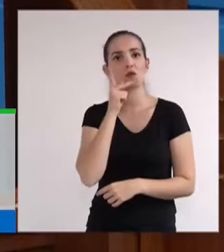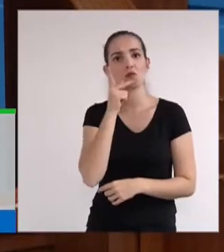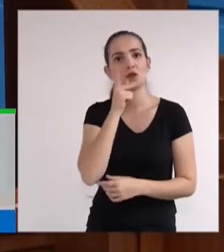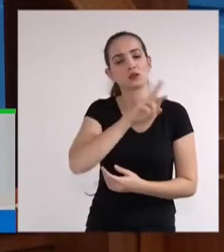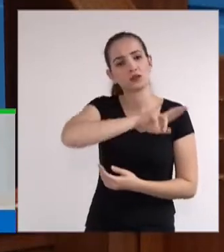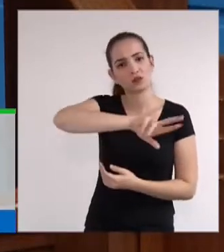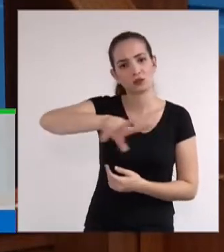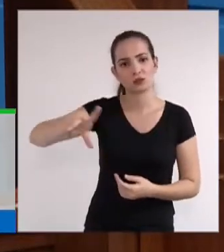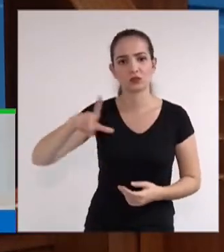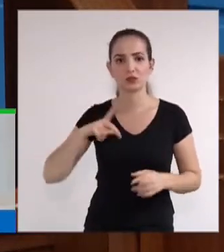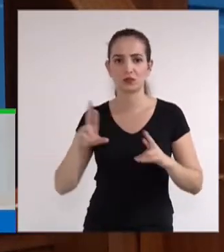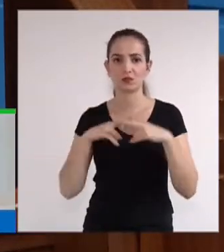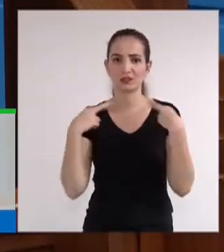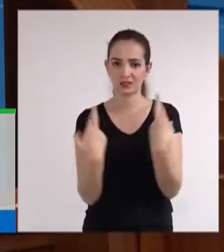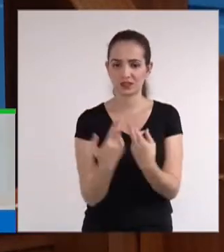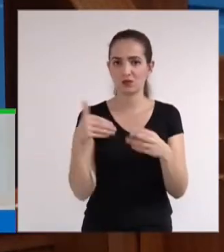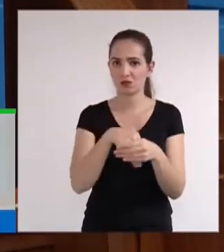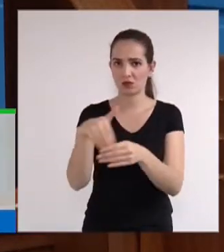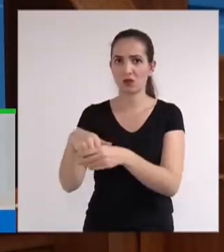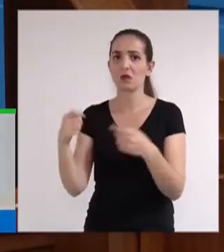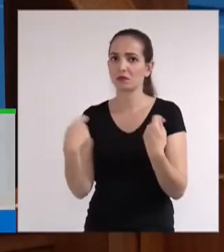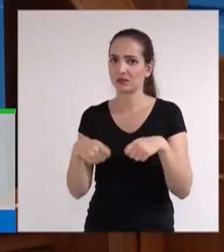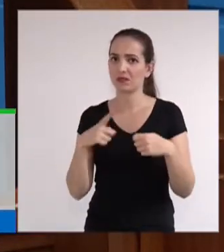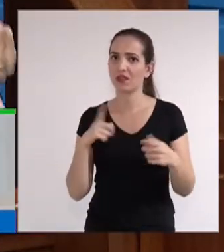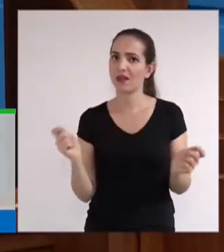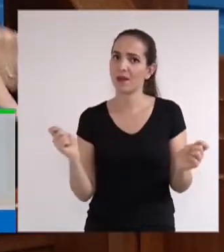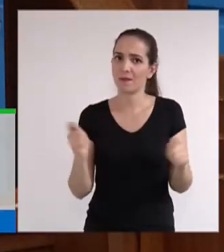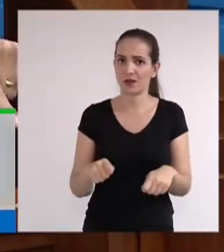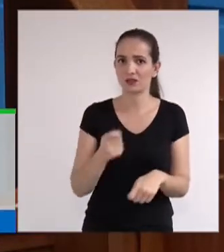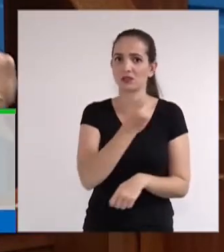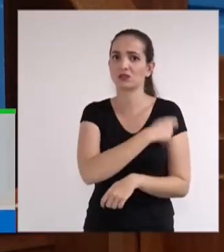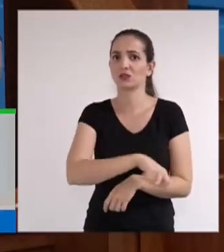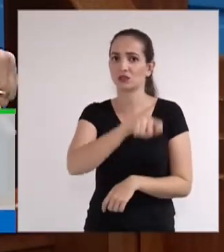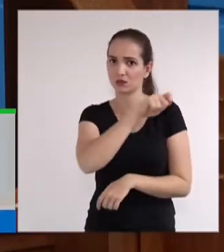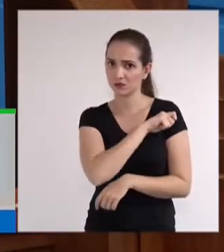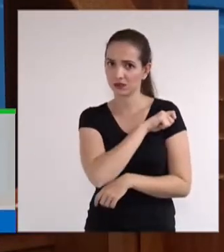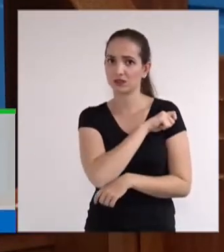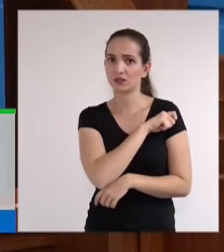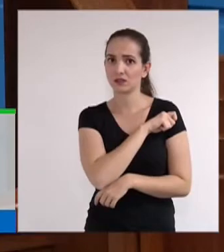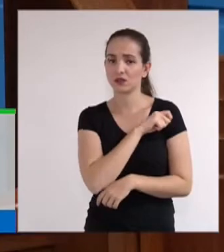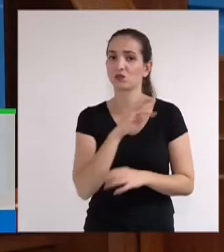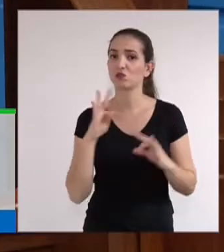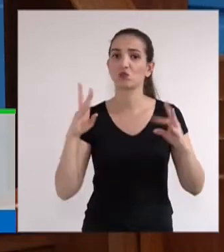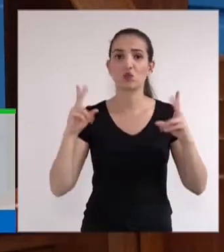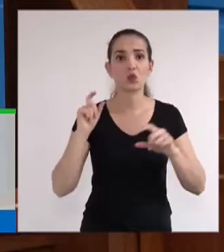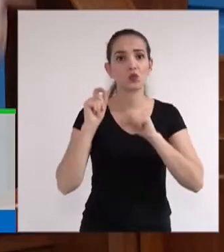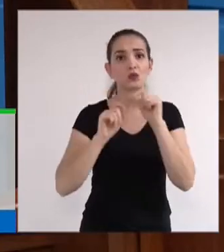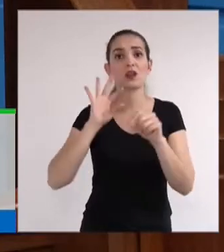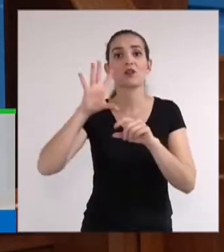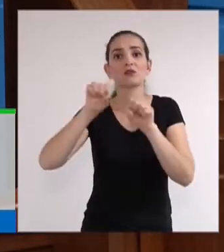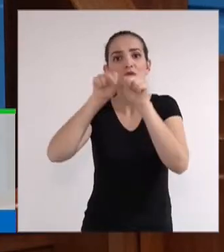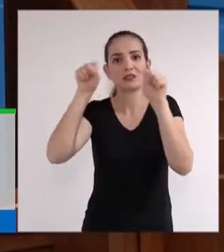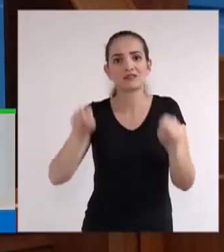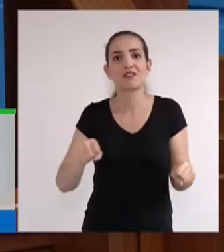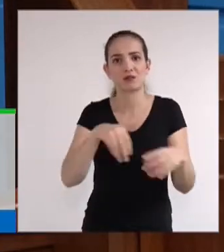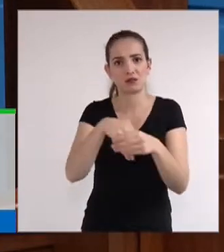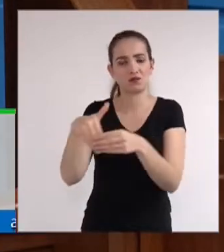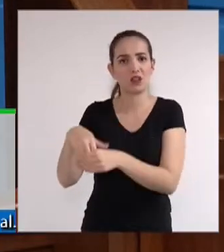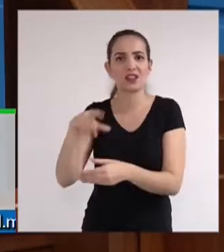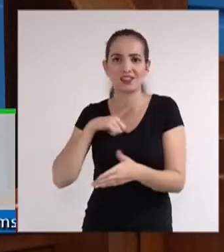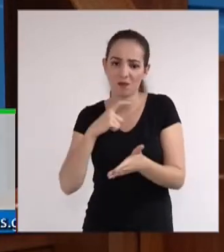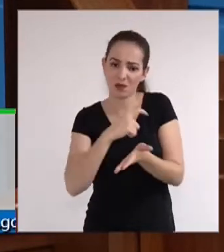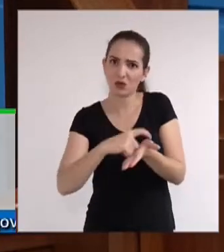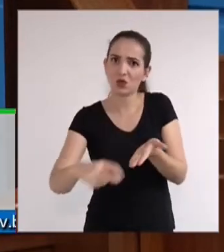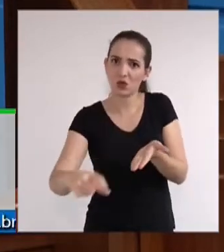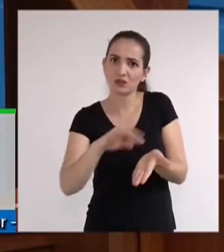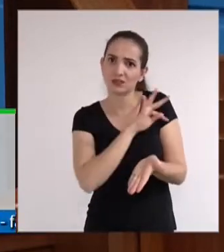estejam numa sessão eleitoral, deve ser capaz de fiscalizar o escrutínio. Há uma nota técnica